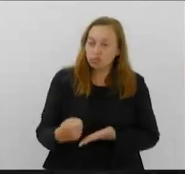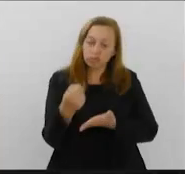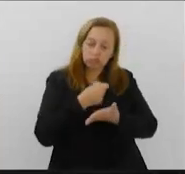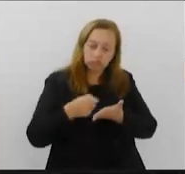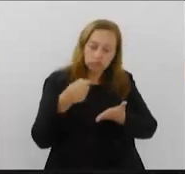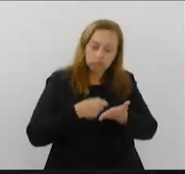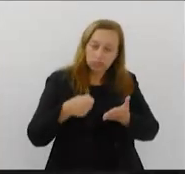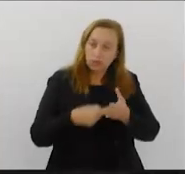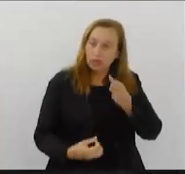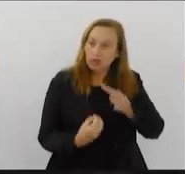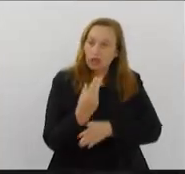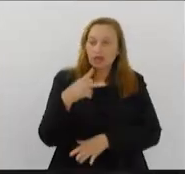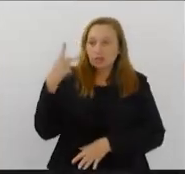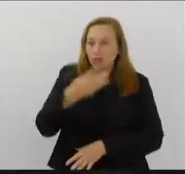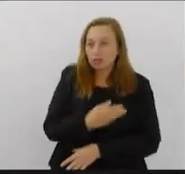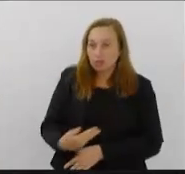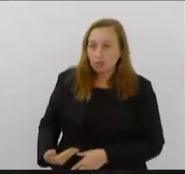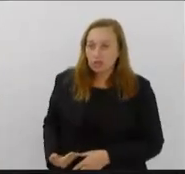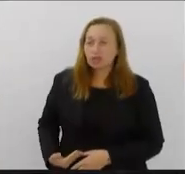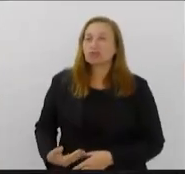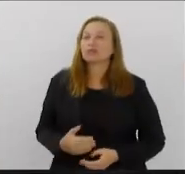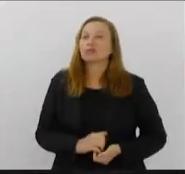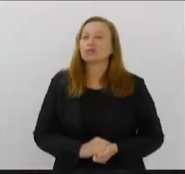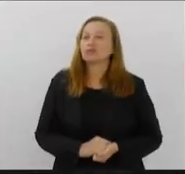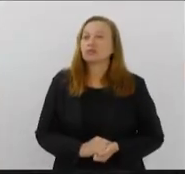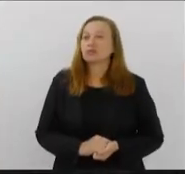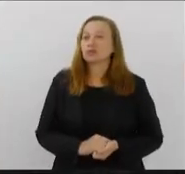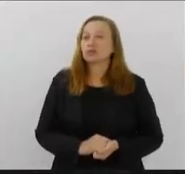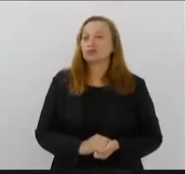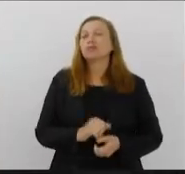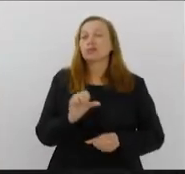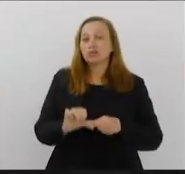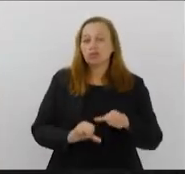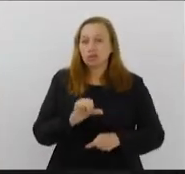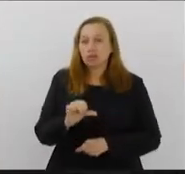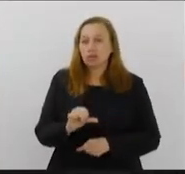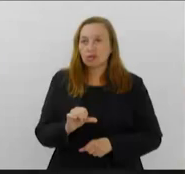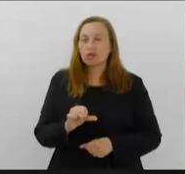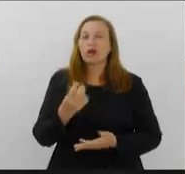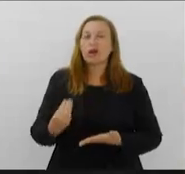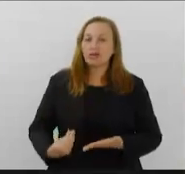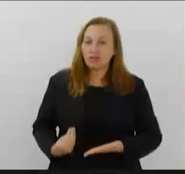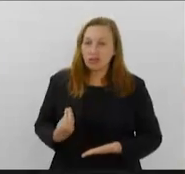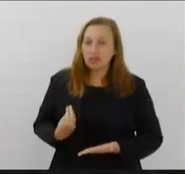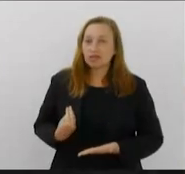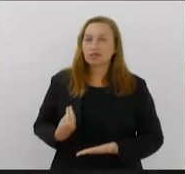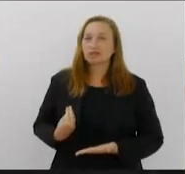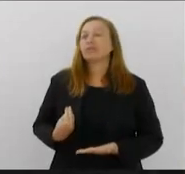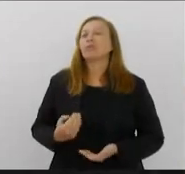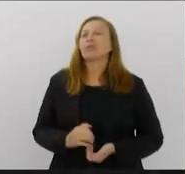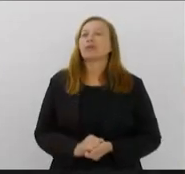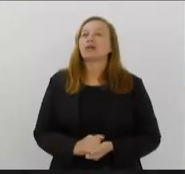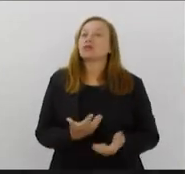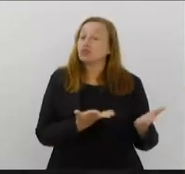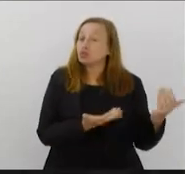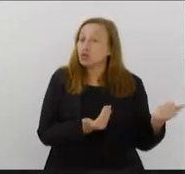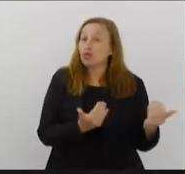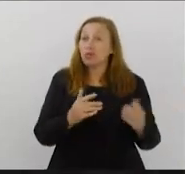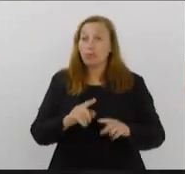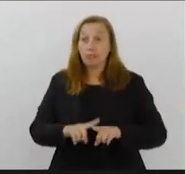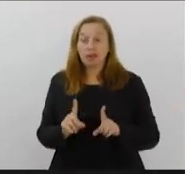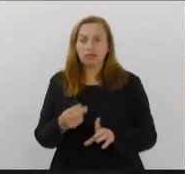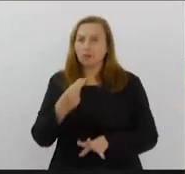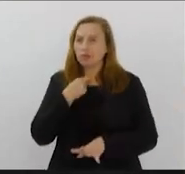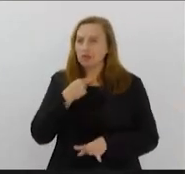políticas públicas que serão efetivamente aquelas que mudarão a vida da juventude. Mas eu não